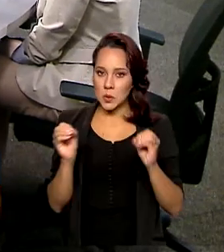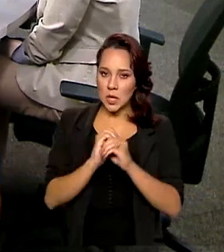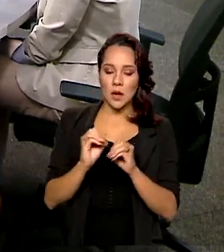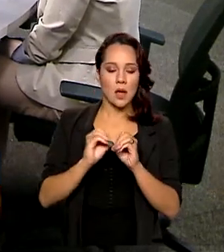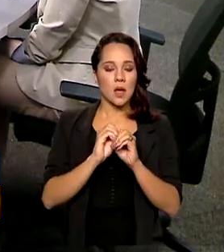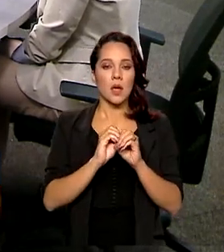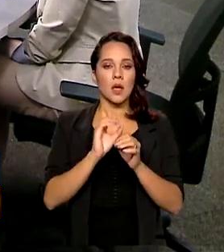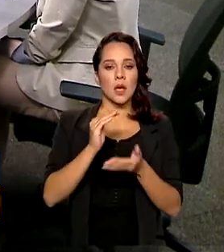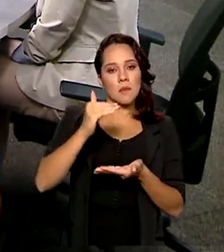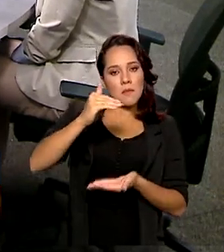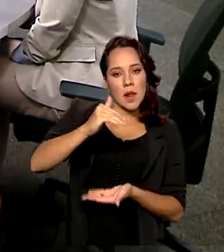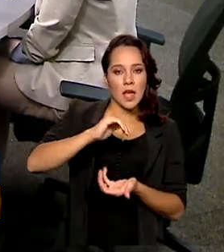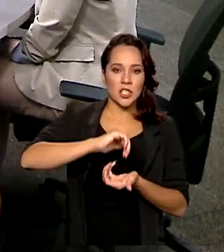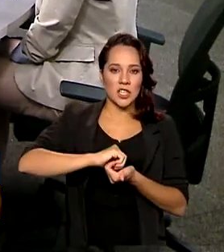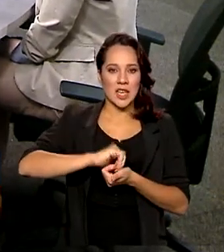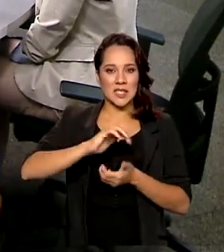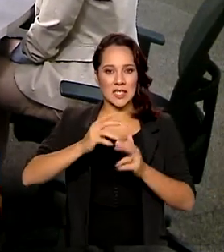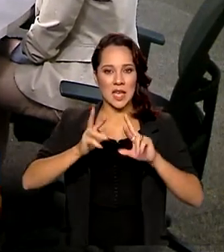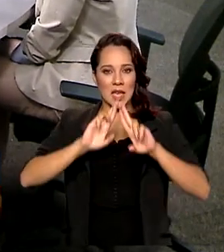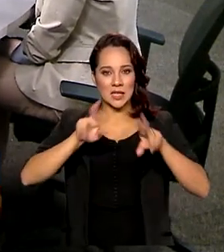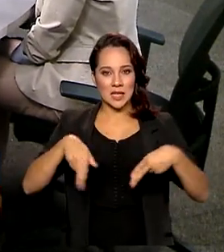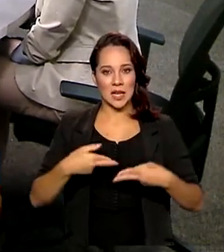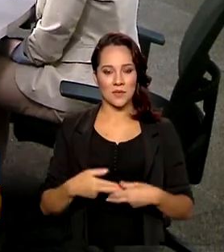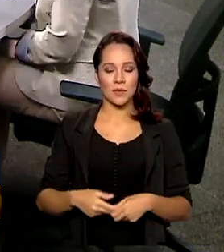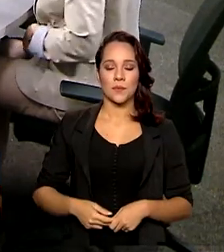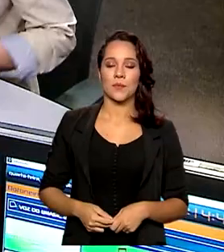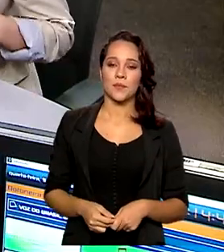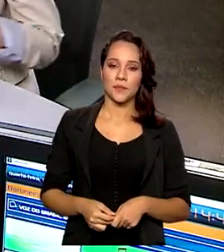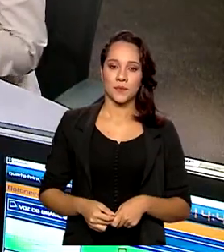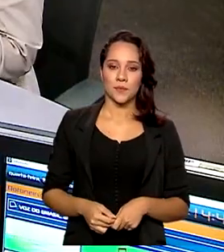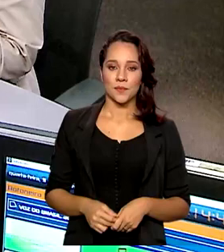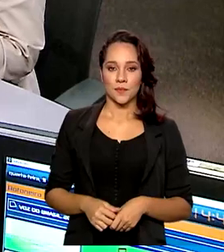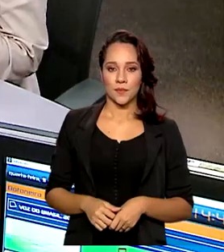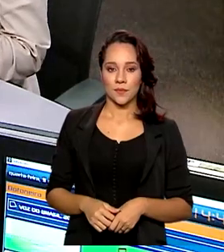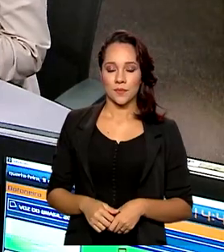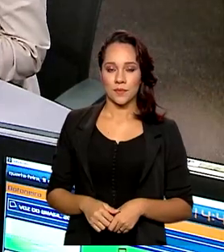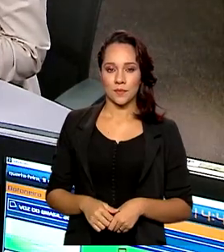embalagens retornáveis. Reportagem Márcia Fernandes.